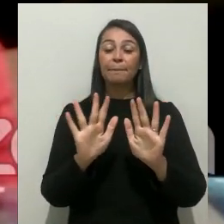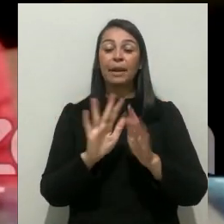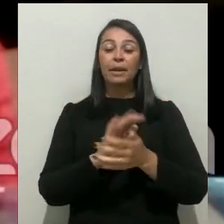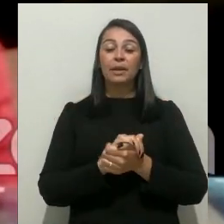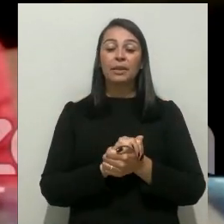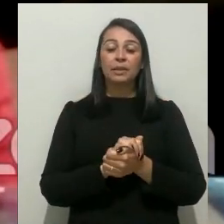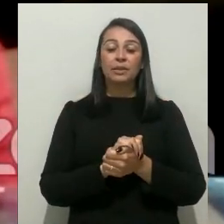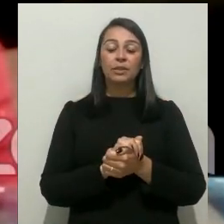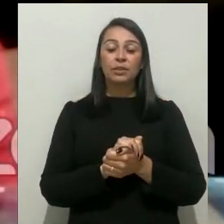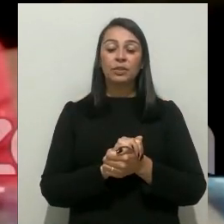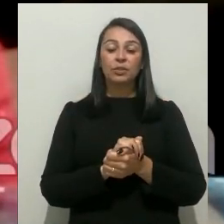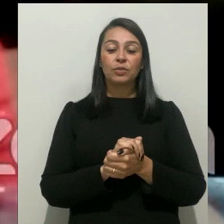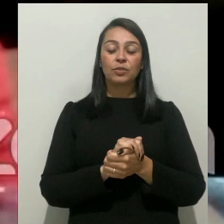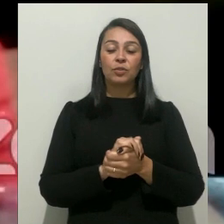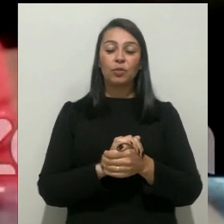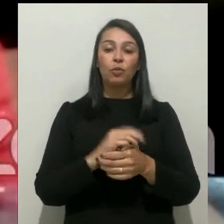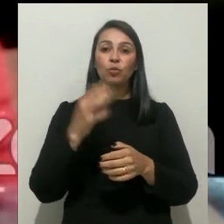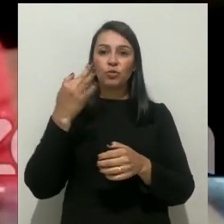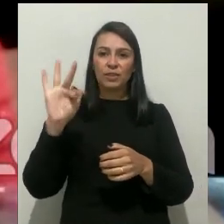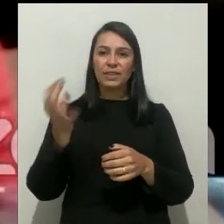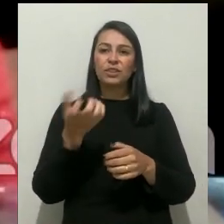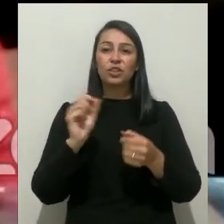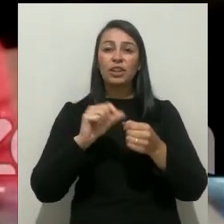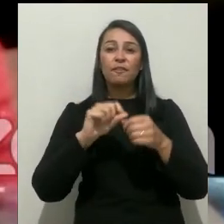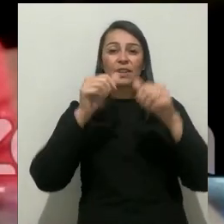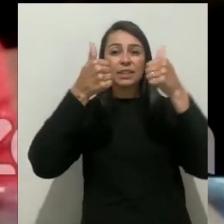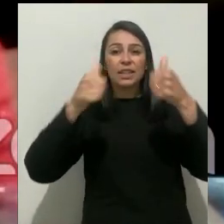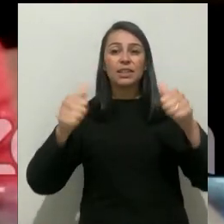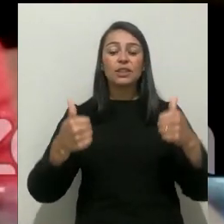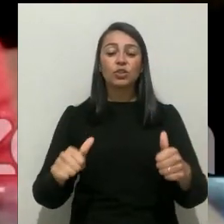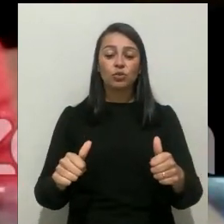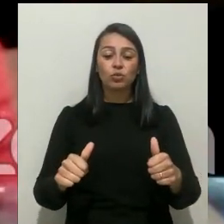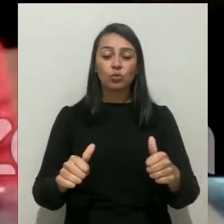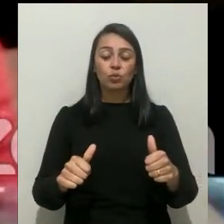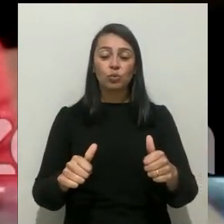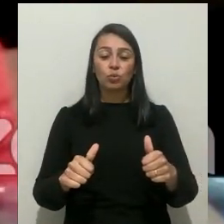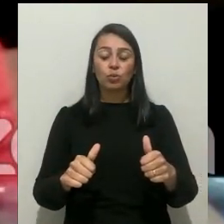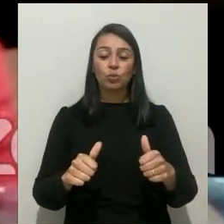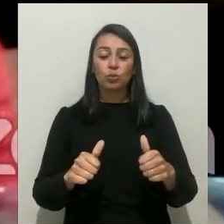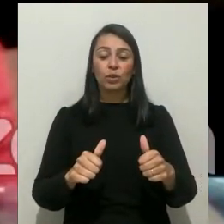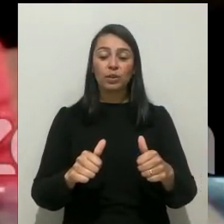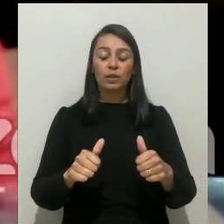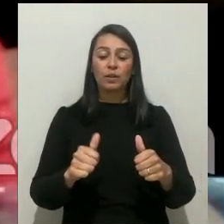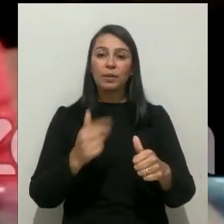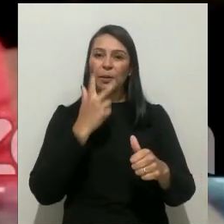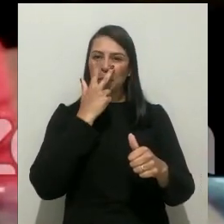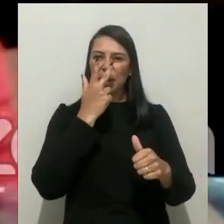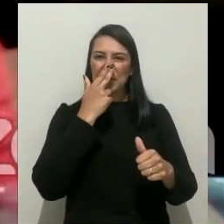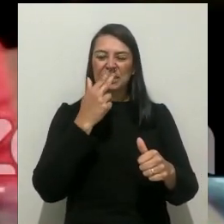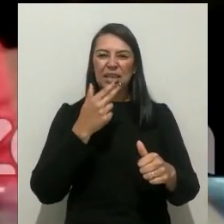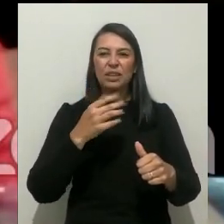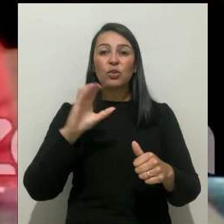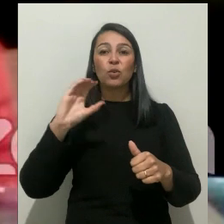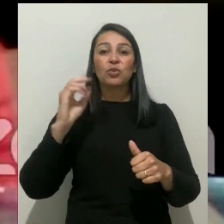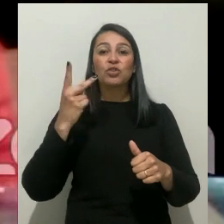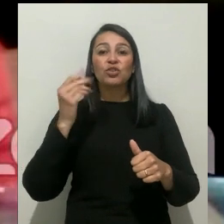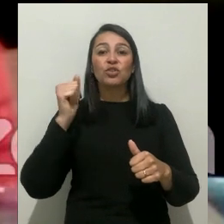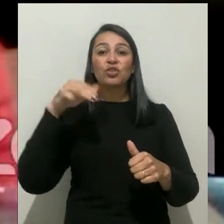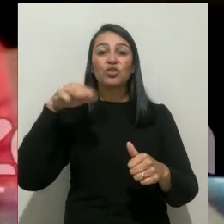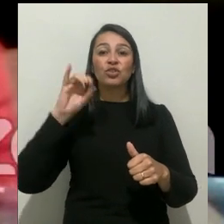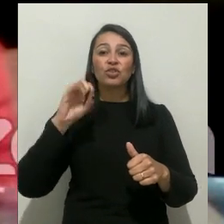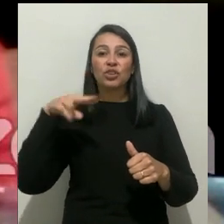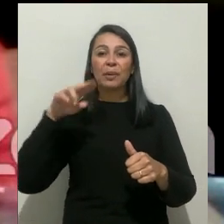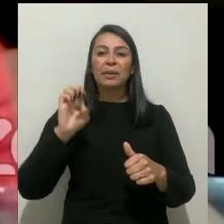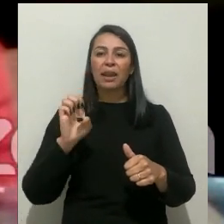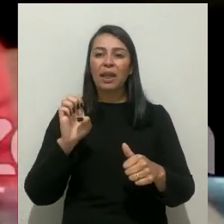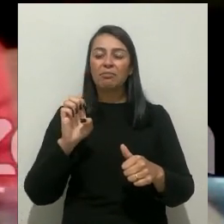Heitor. O escritório francês queria fazer essa escultura em forma de chaminé, entre aspas, né? Os cálculos chamavam de